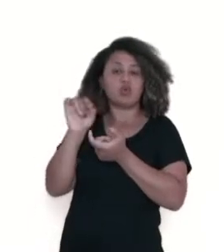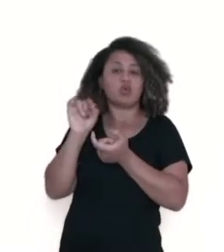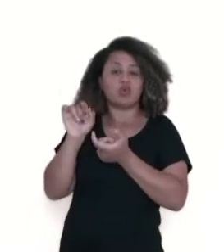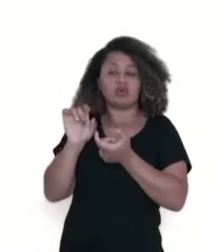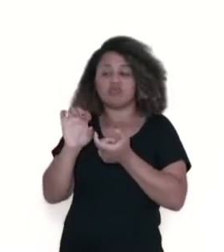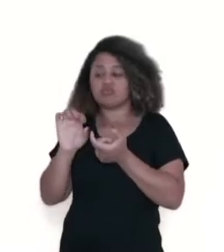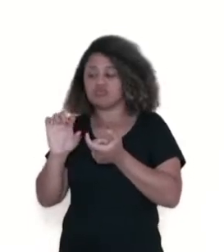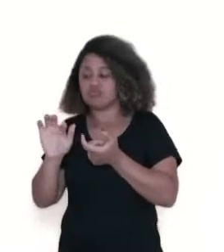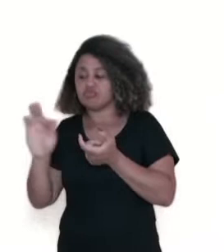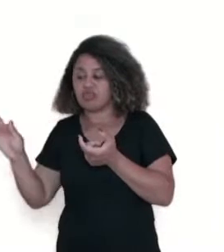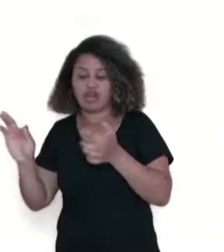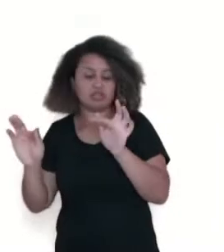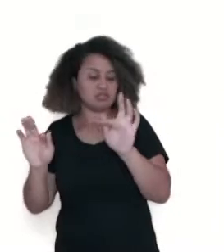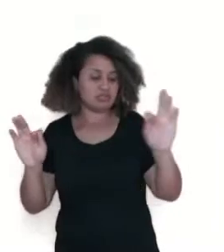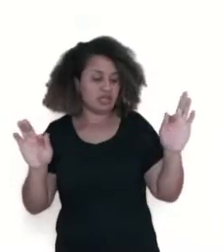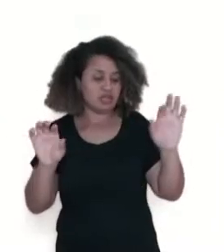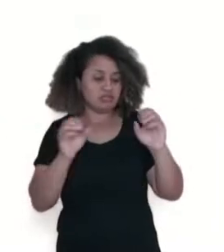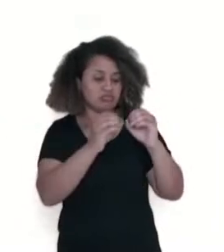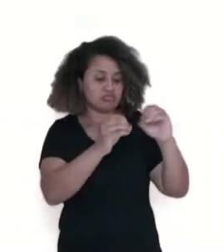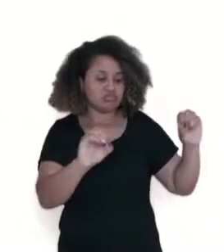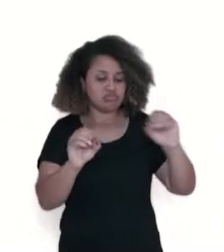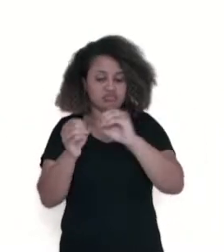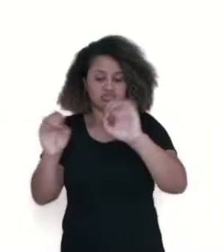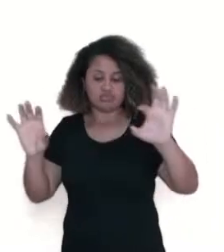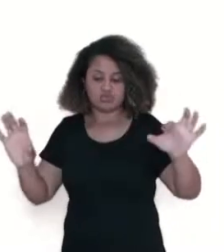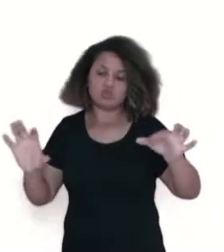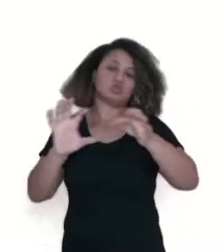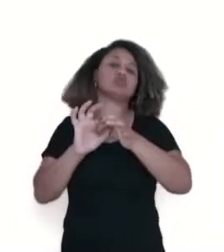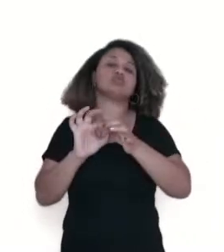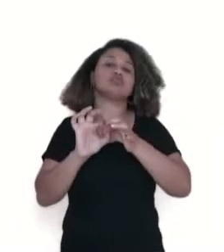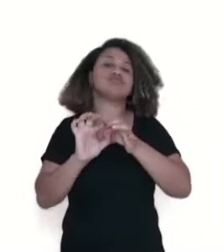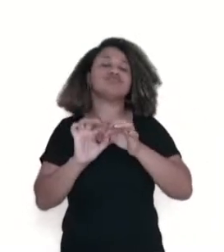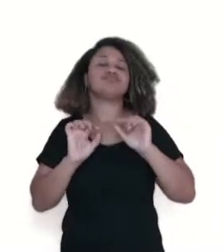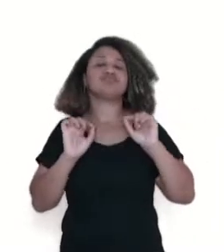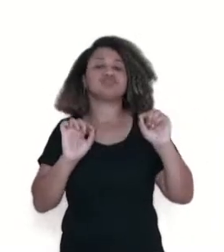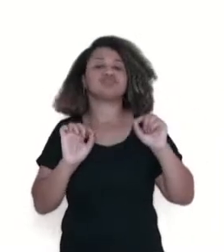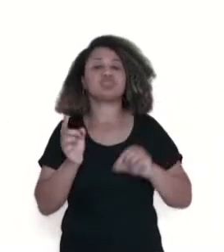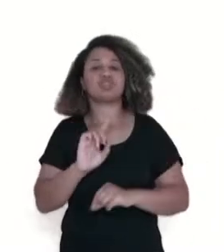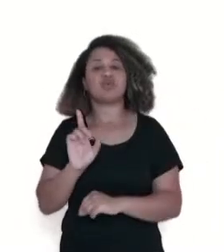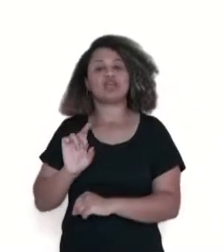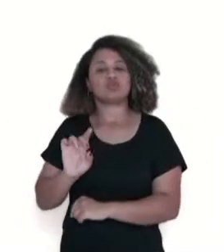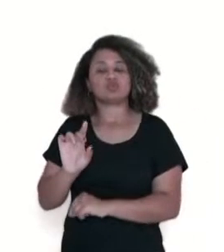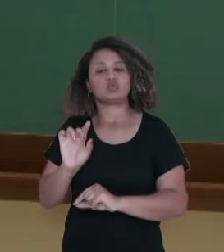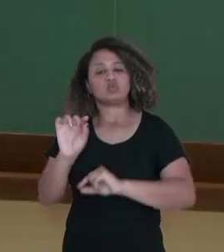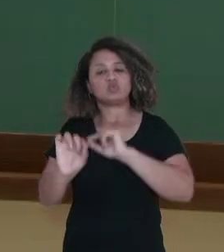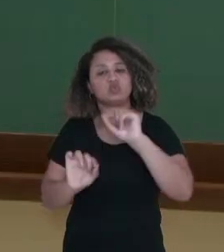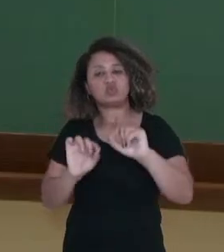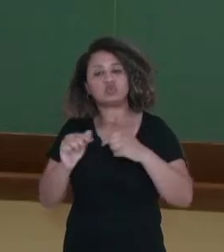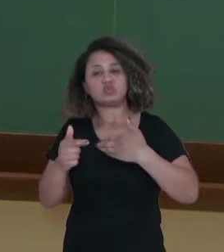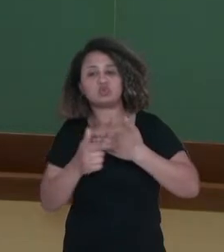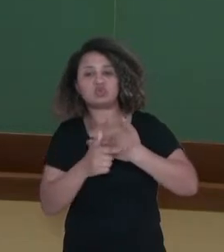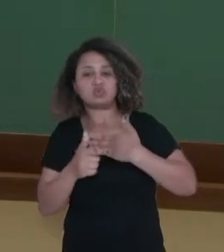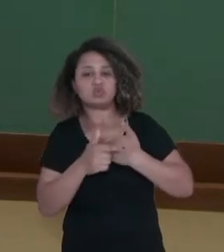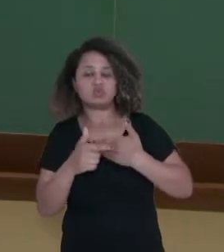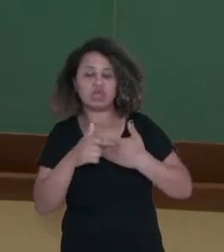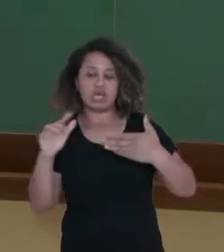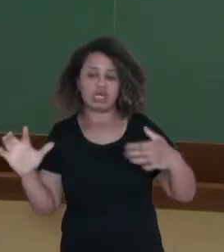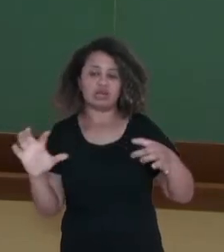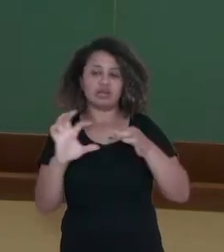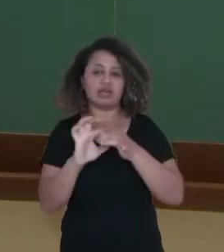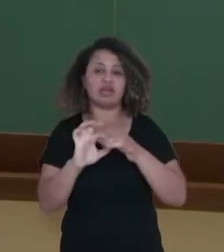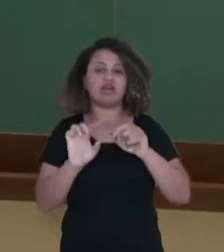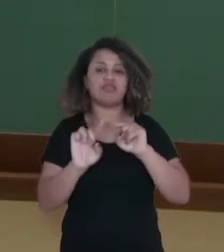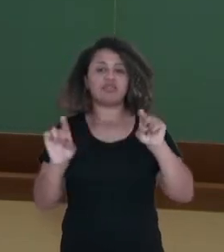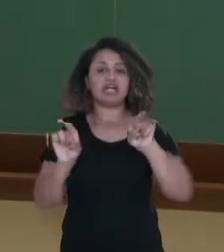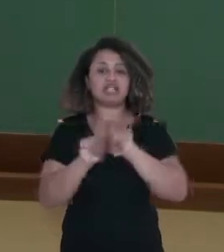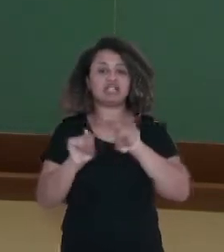conectam, que ligam as orações, as frases. Elas não têm somente a função de ligar, elas também